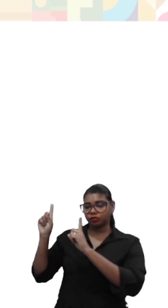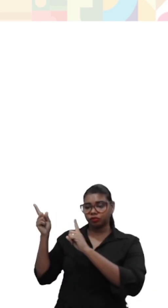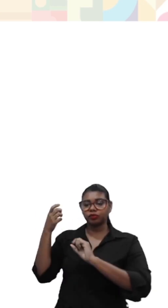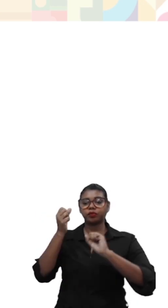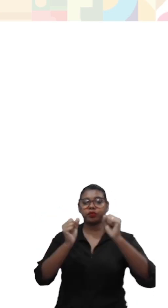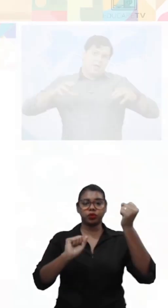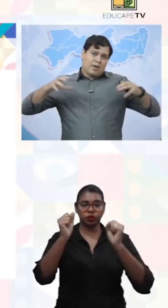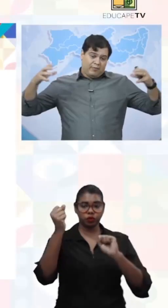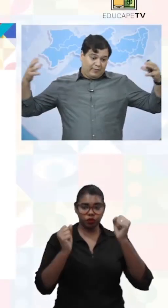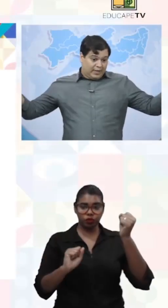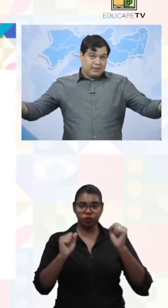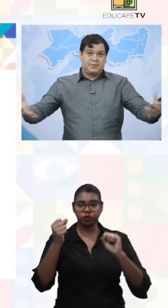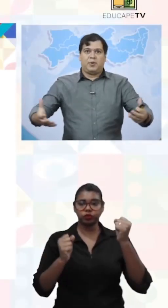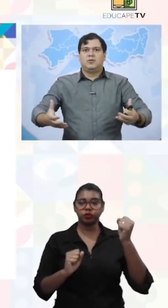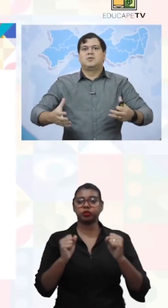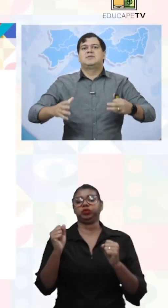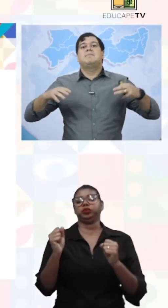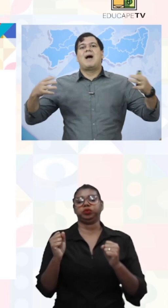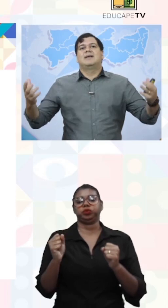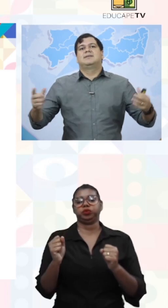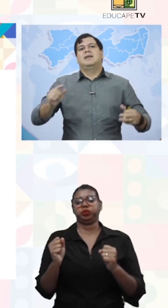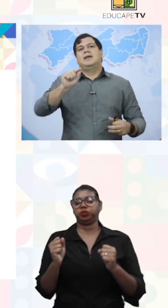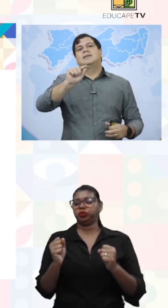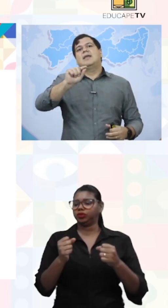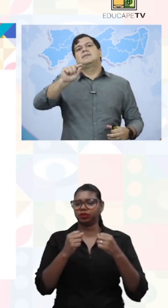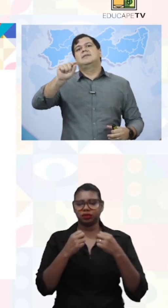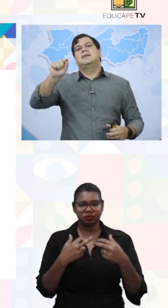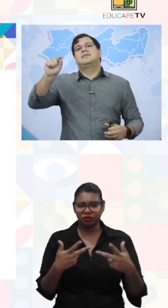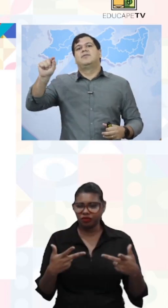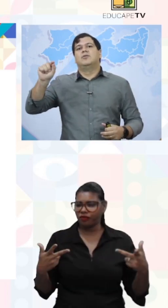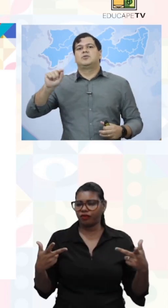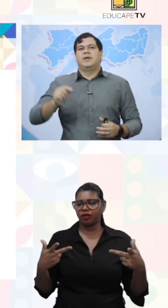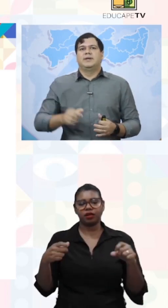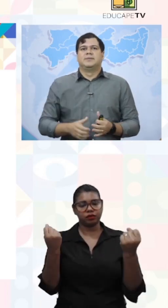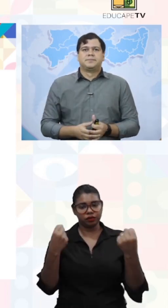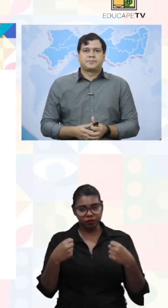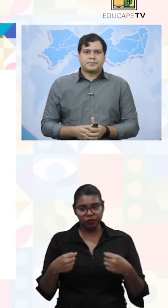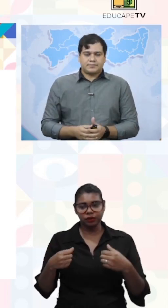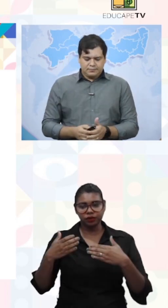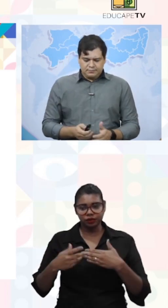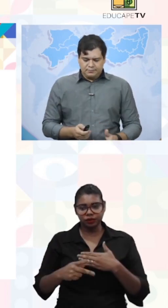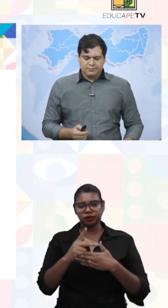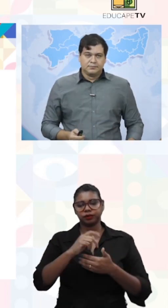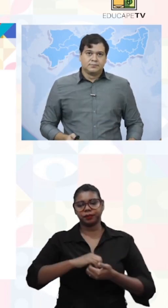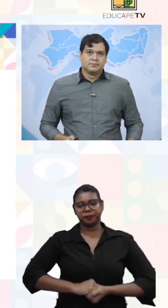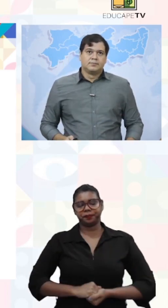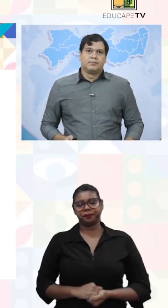que é produzido grandes produtos em massa, né? Que ele tem que seguir esse fluxo aí.